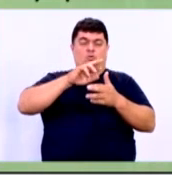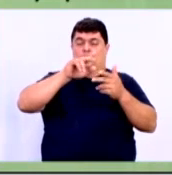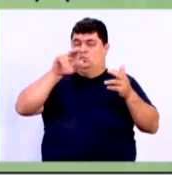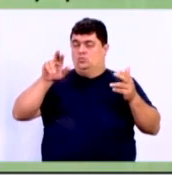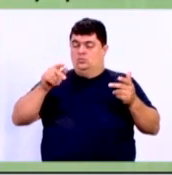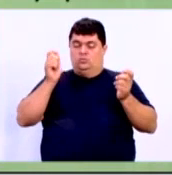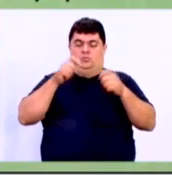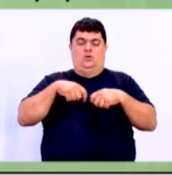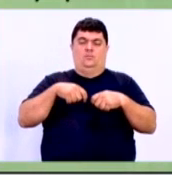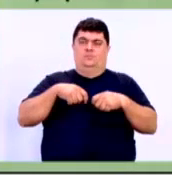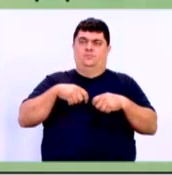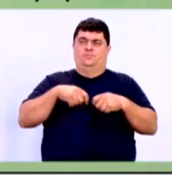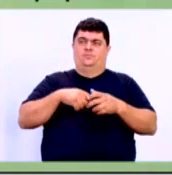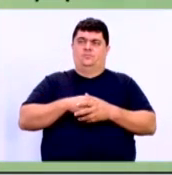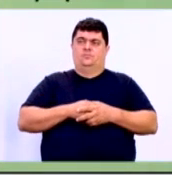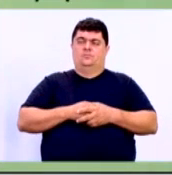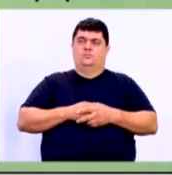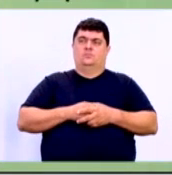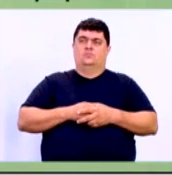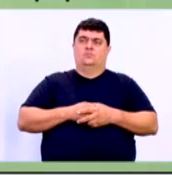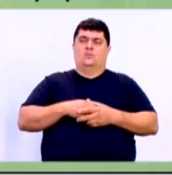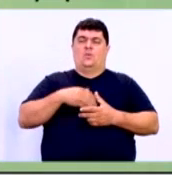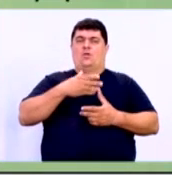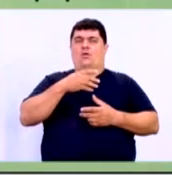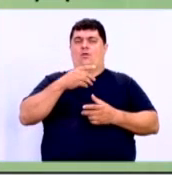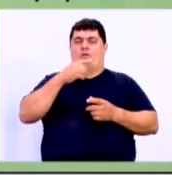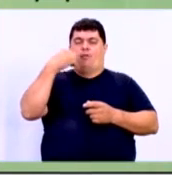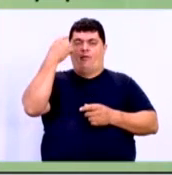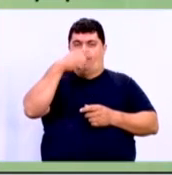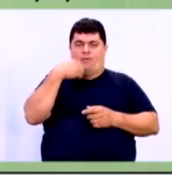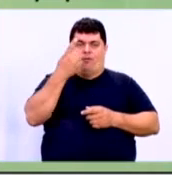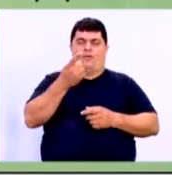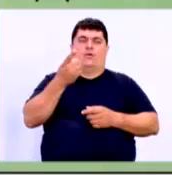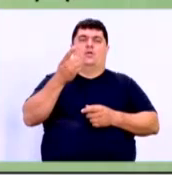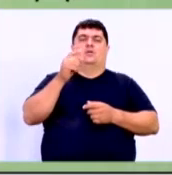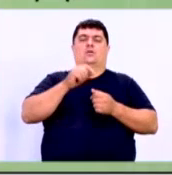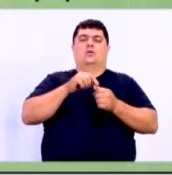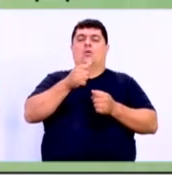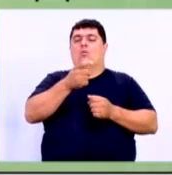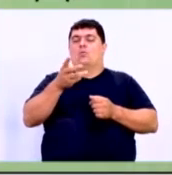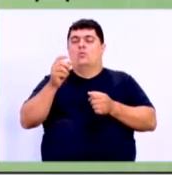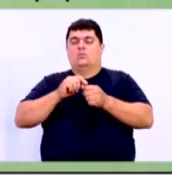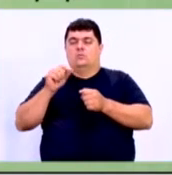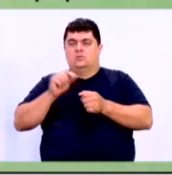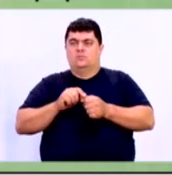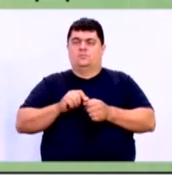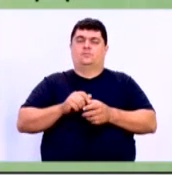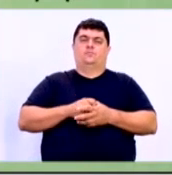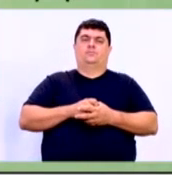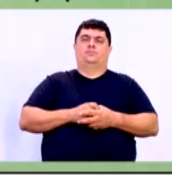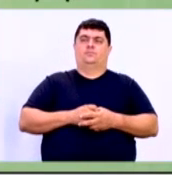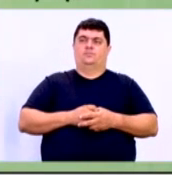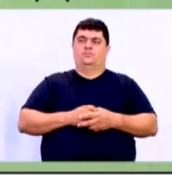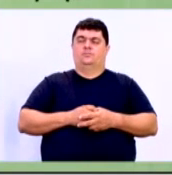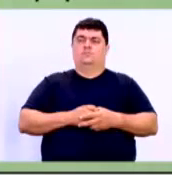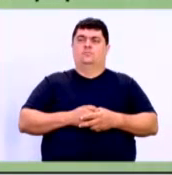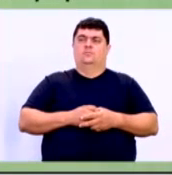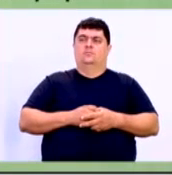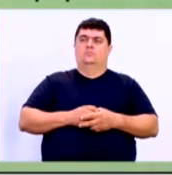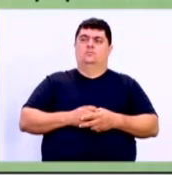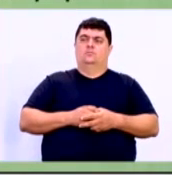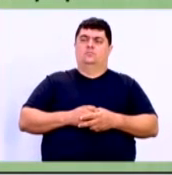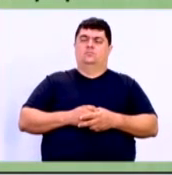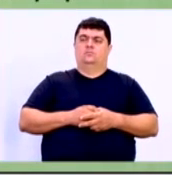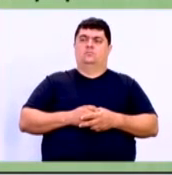formas. Homem-hora trabalhado, produto produzidos e diversos outros métodos, né? Nesse caso